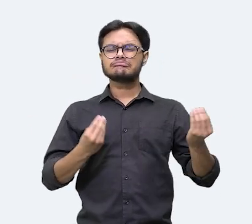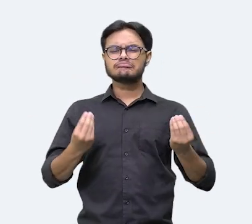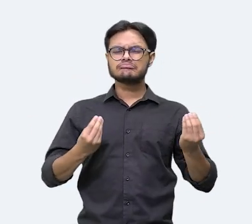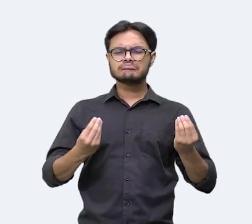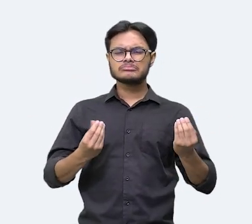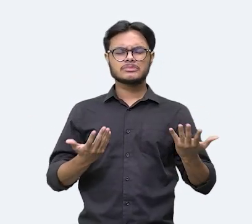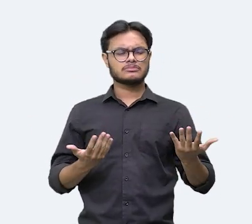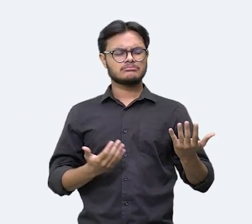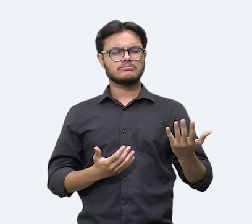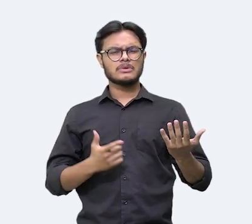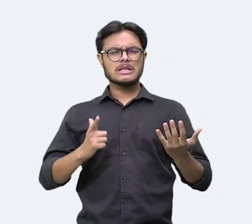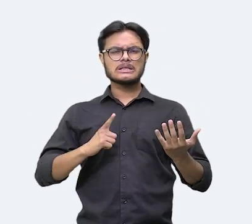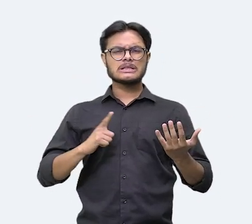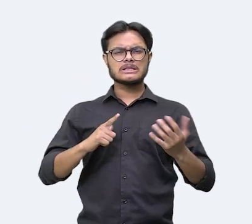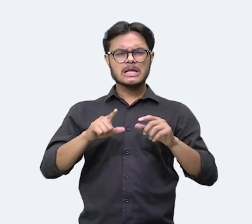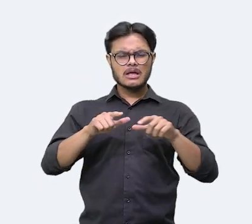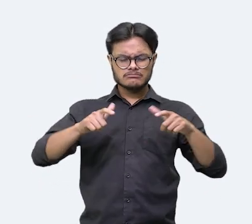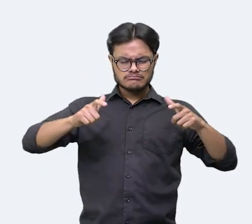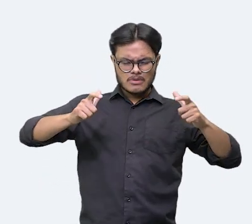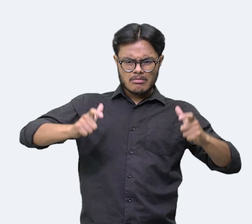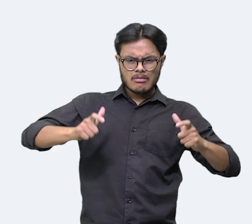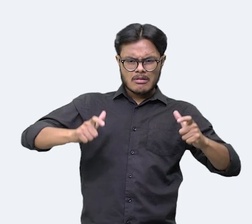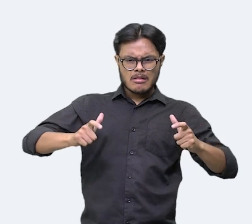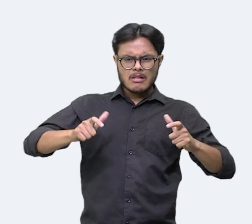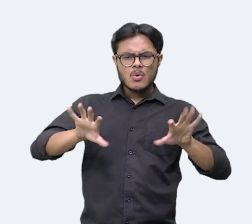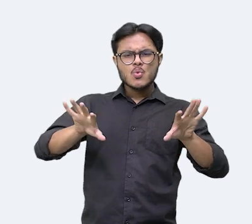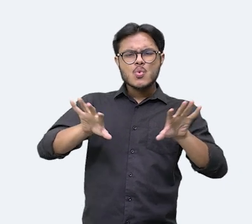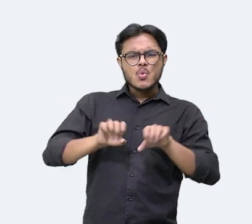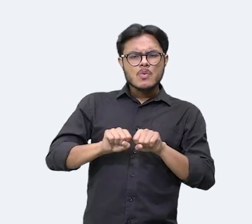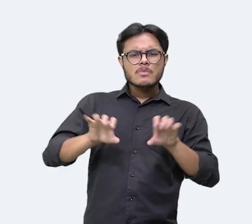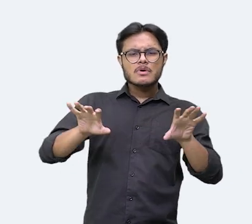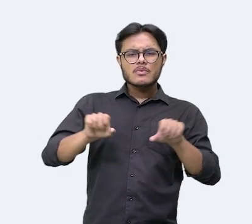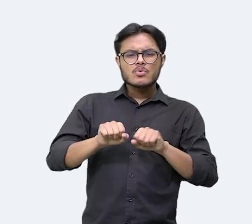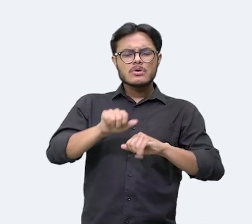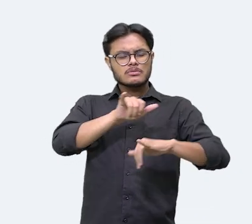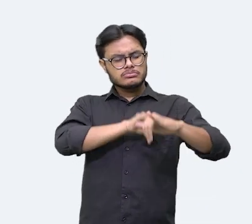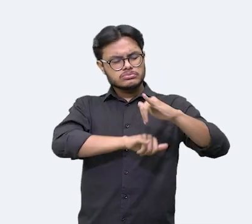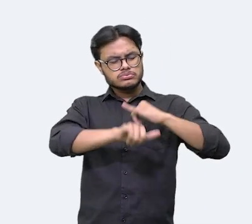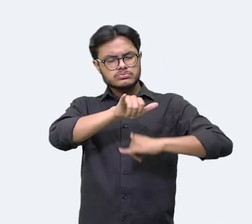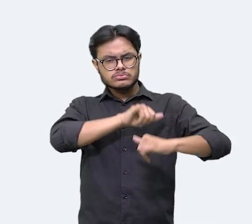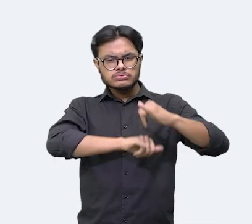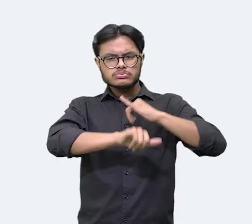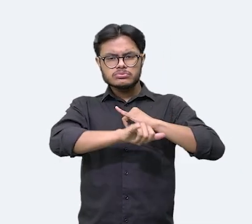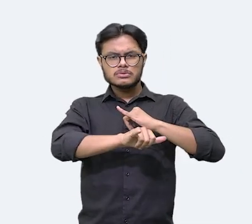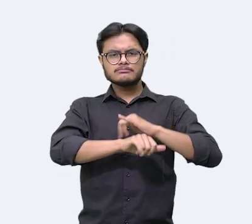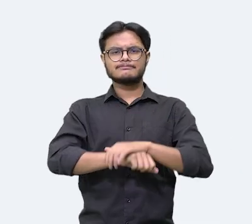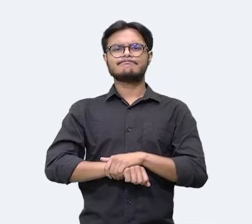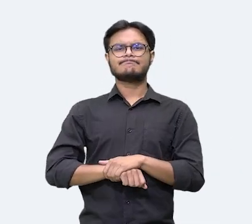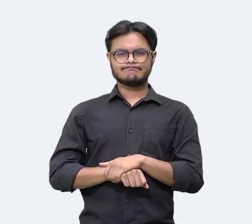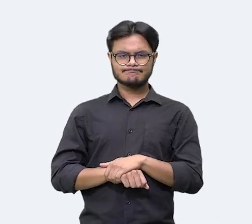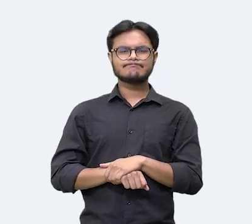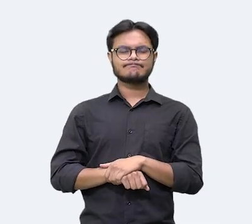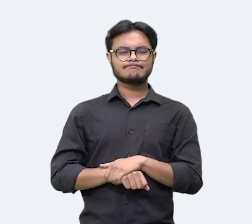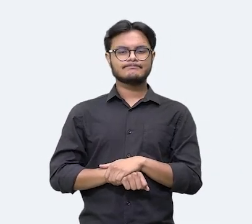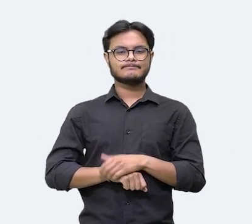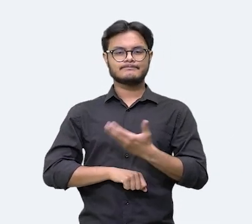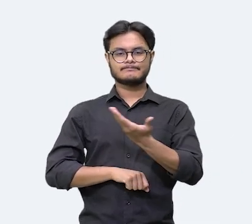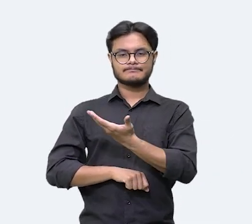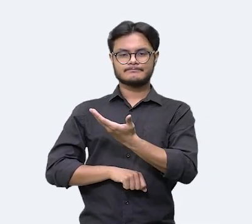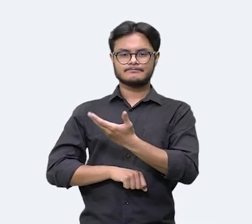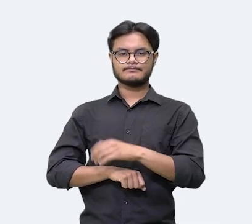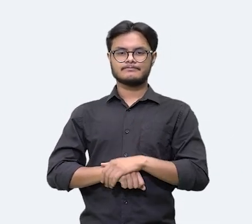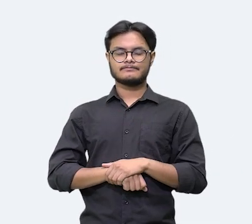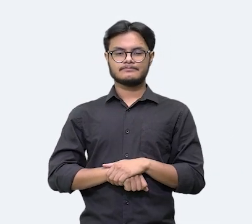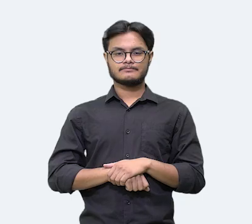são placas que eles acumulam carga elétrica. E aí, quando eu ligo o circuito, essa carga elétrica é descarregada no circuito. A representação dele